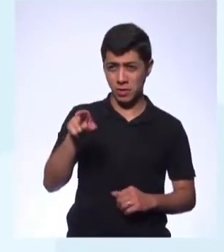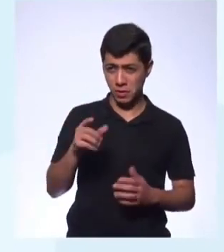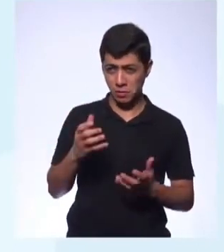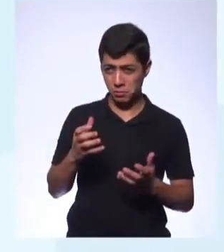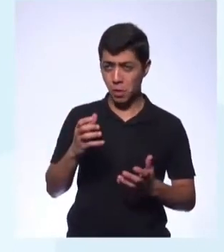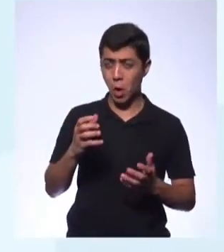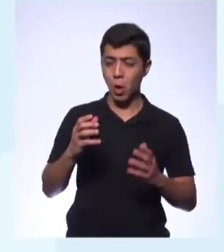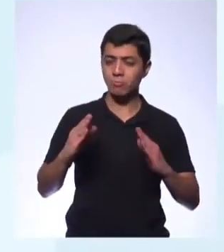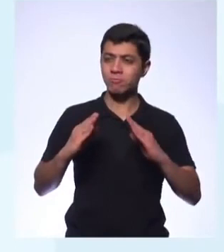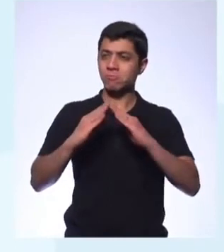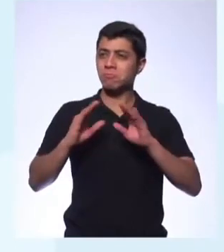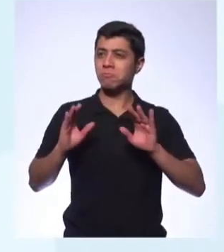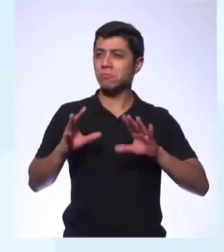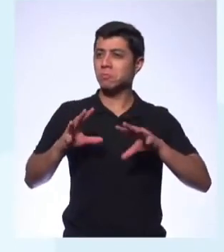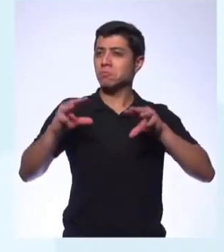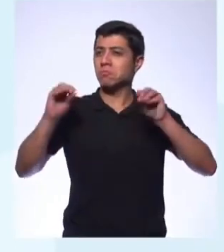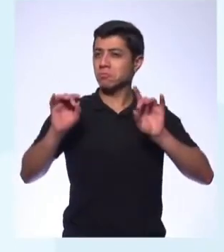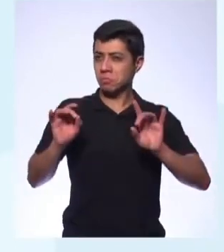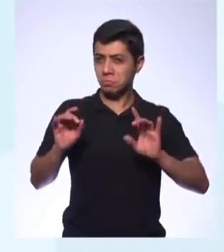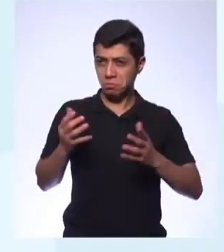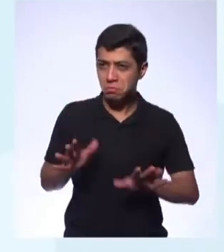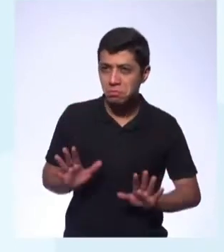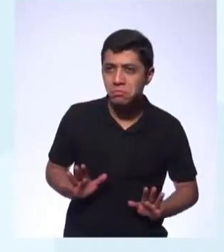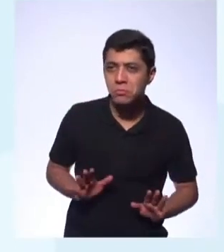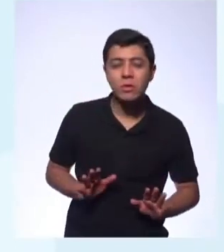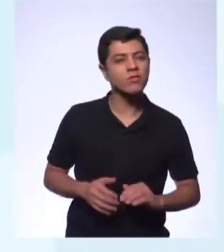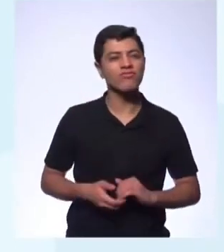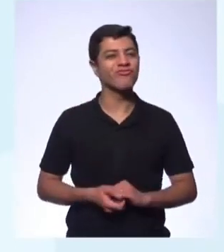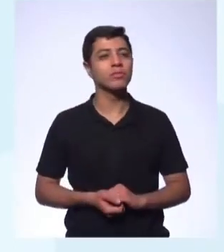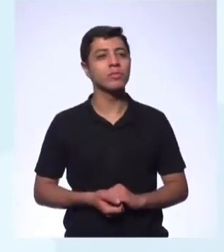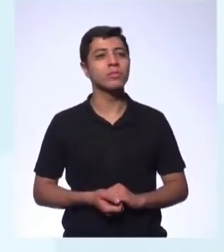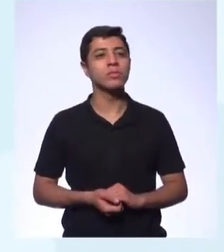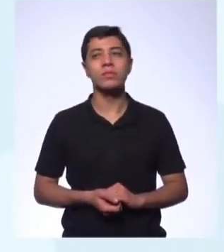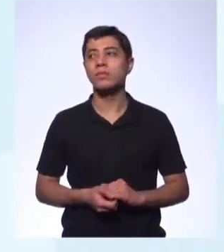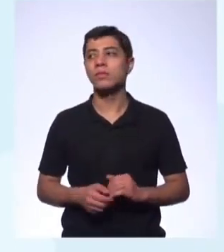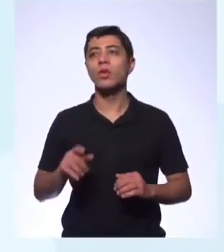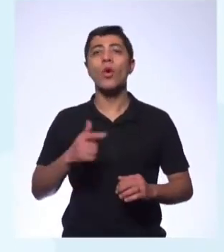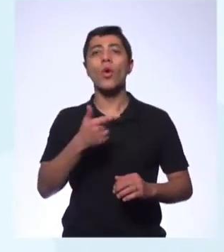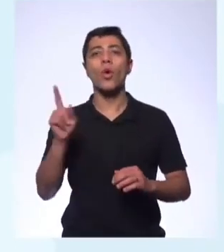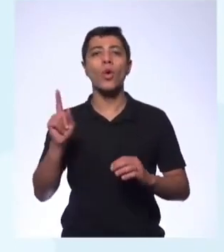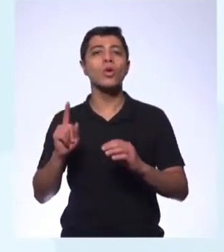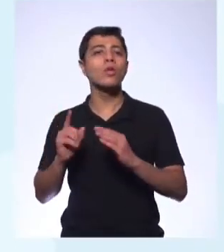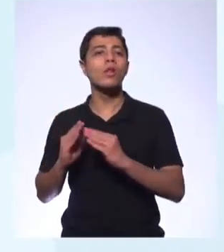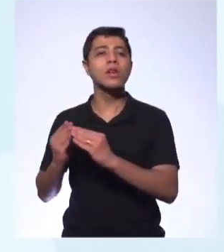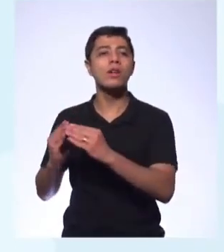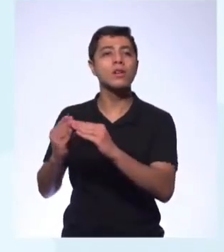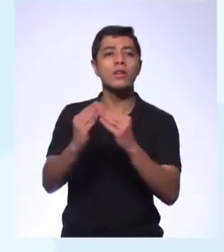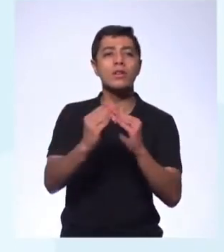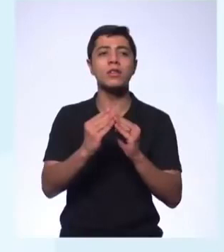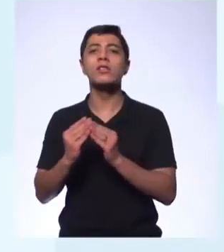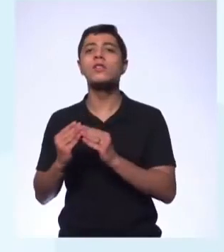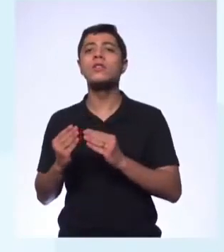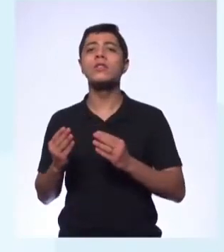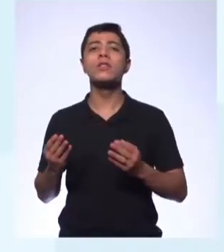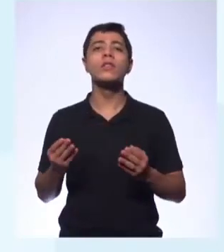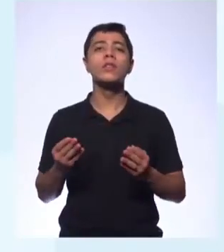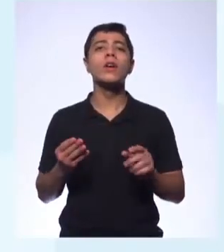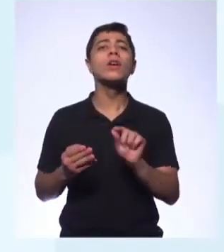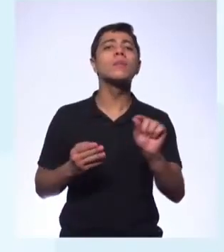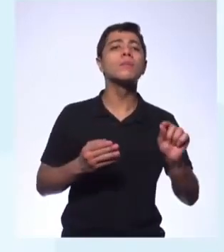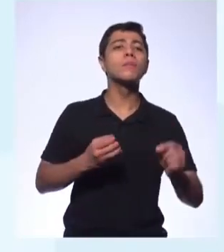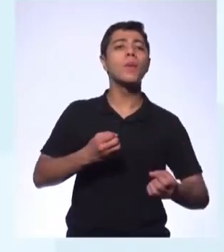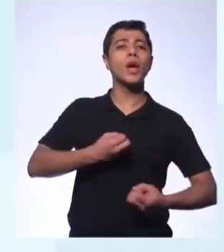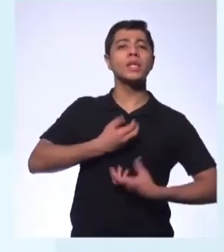corte. O cortiço? O engraxate? O carcamano? O